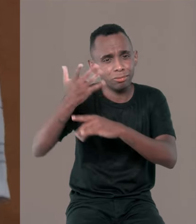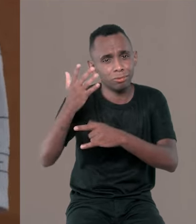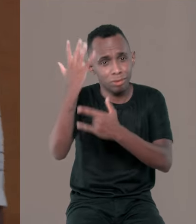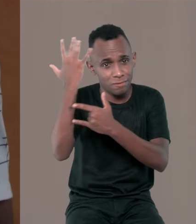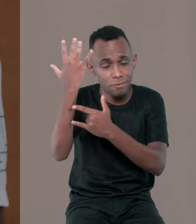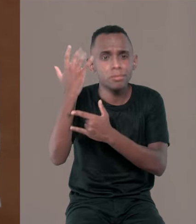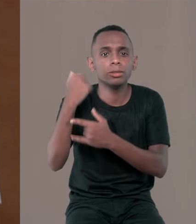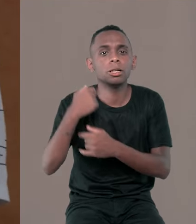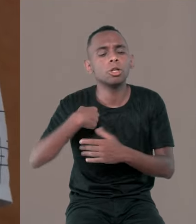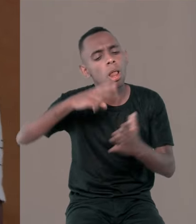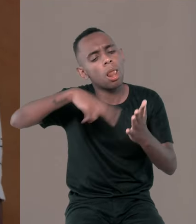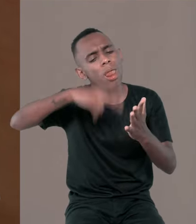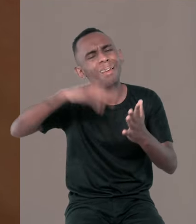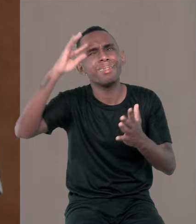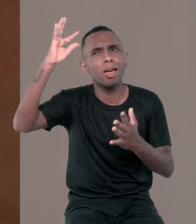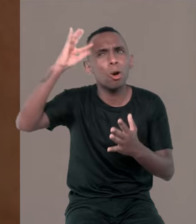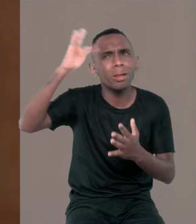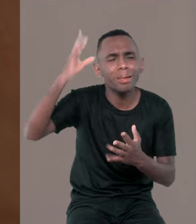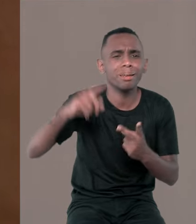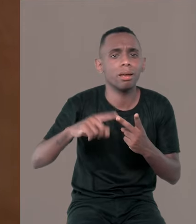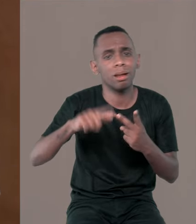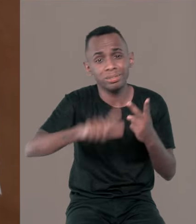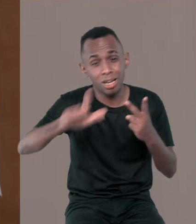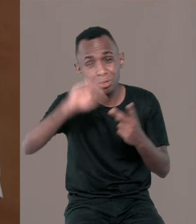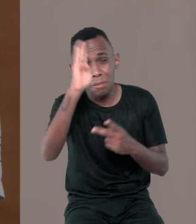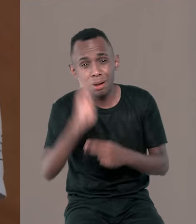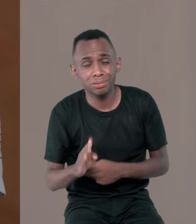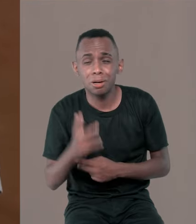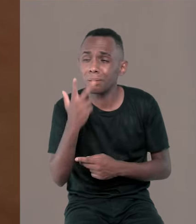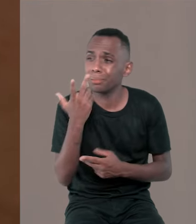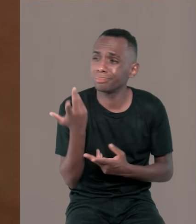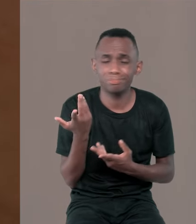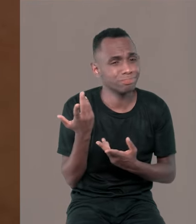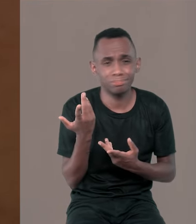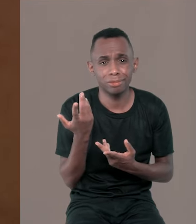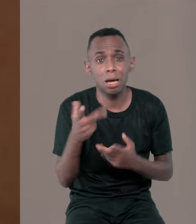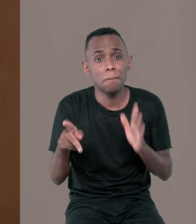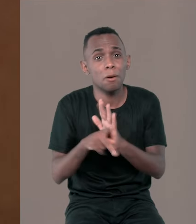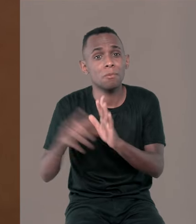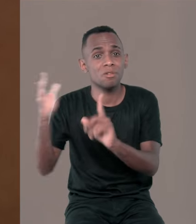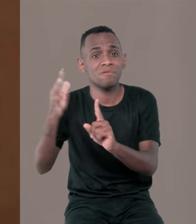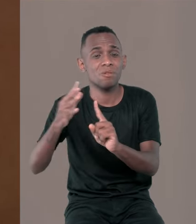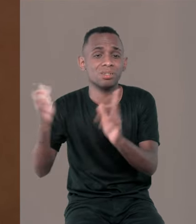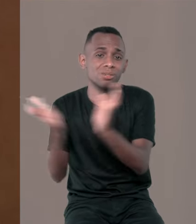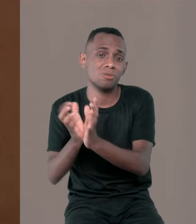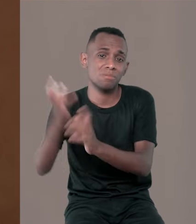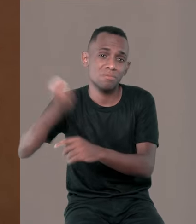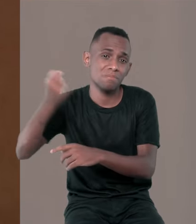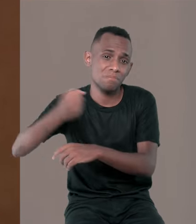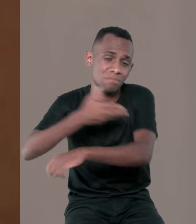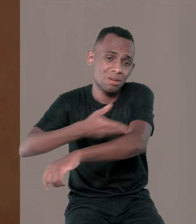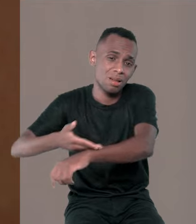o que a gente tem lido em questão de teoria e literatura brasileira tem sido completamente embranquecido. Hoje em dia a gente está